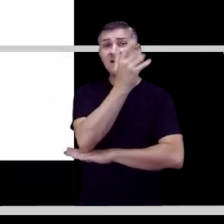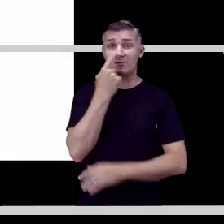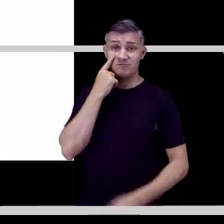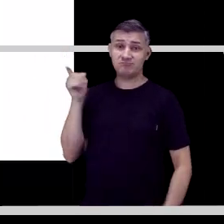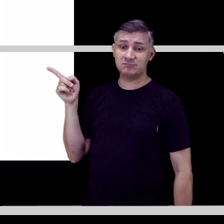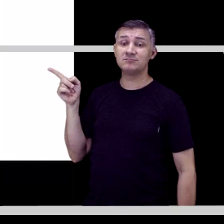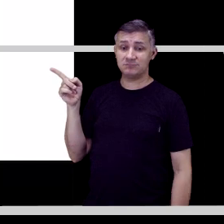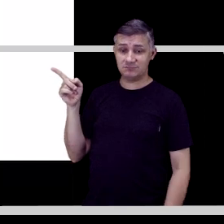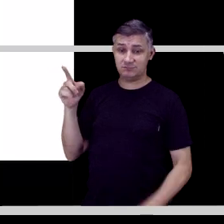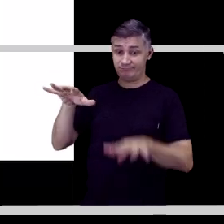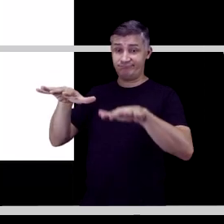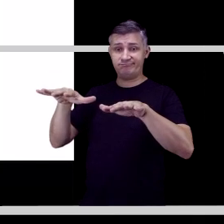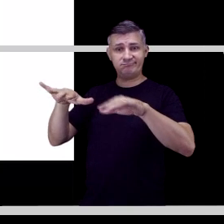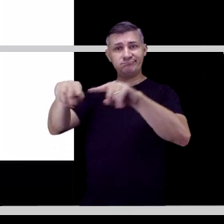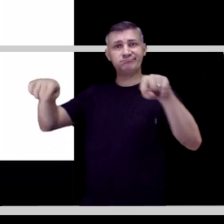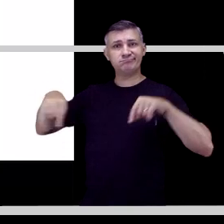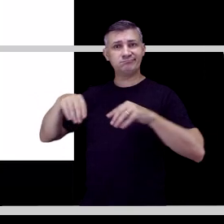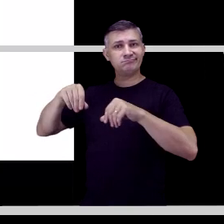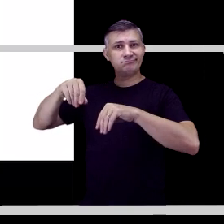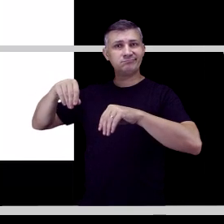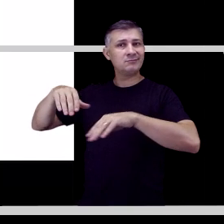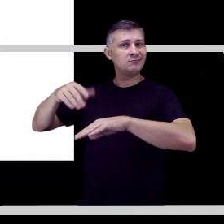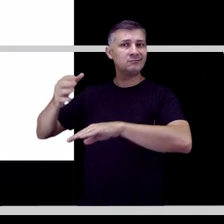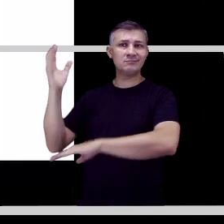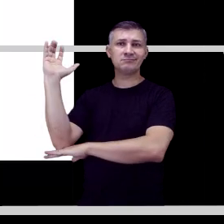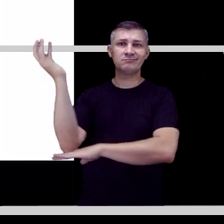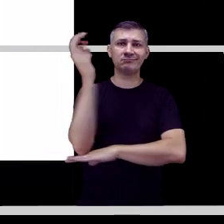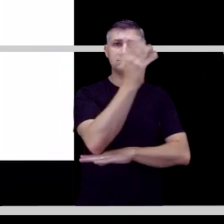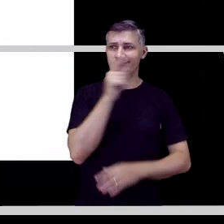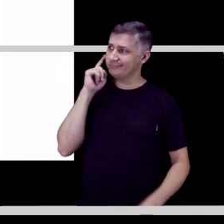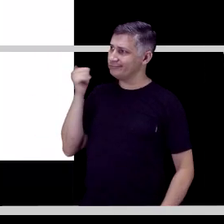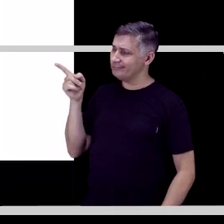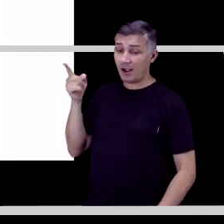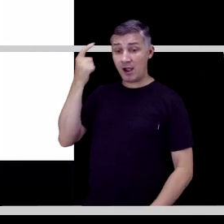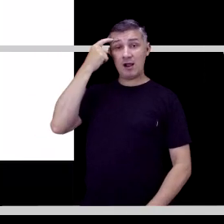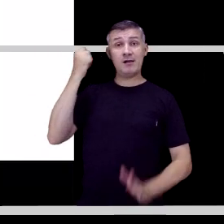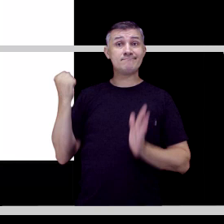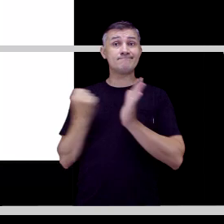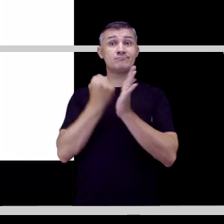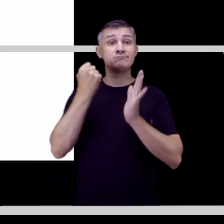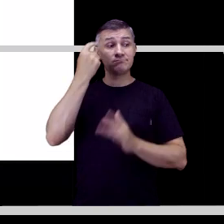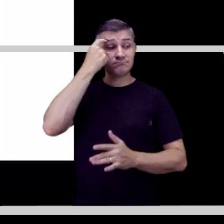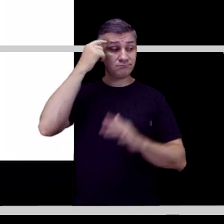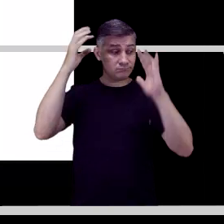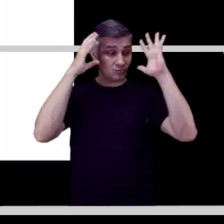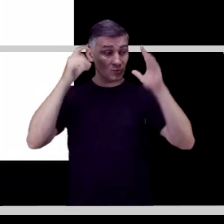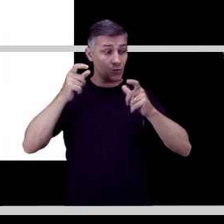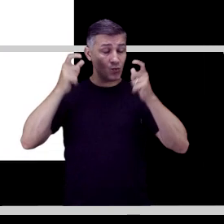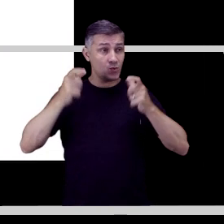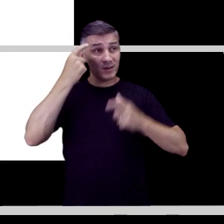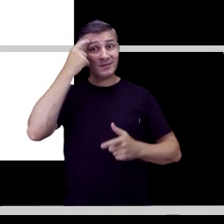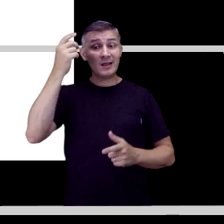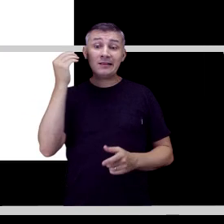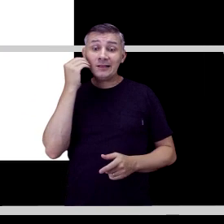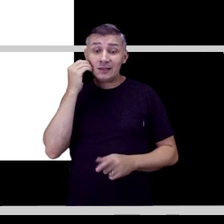museu estava abrindo, e que tinha essa vegetação, né, essa aparência aqui